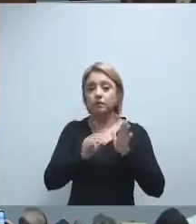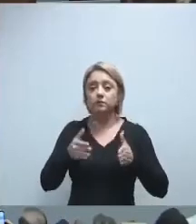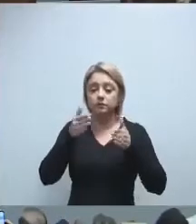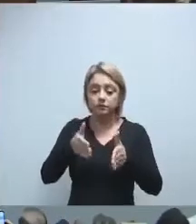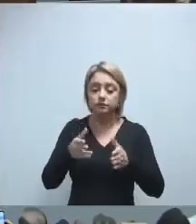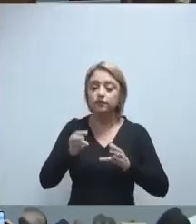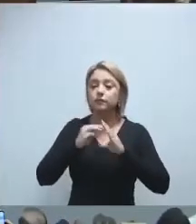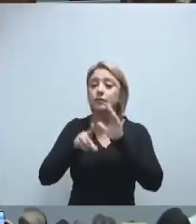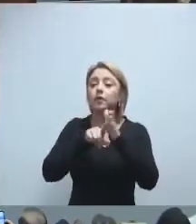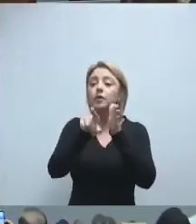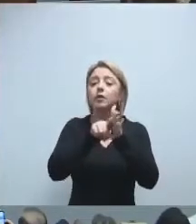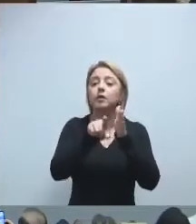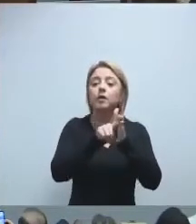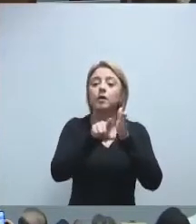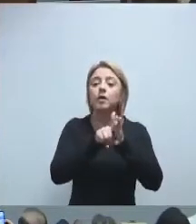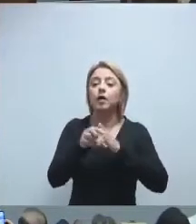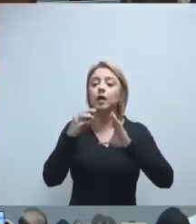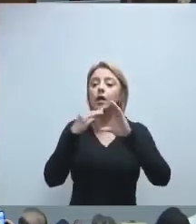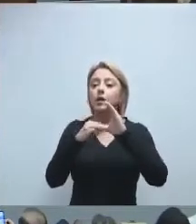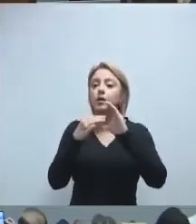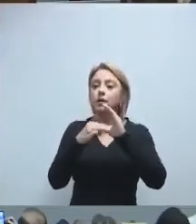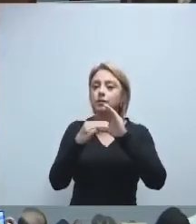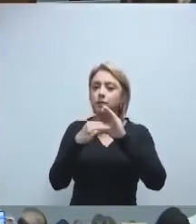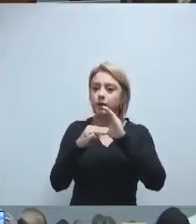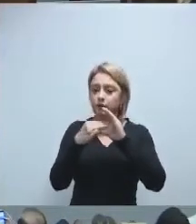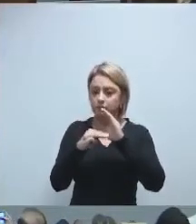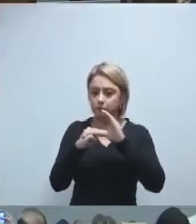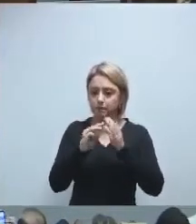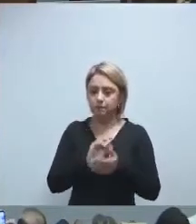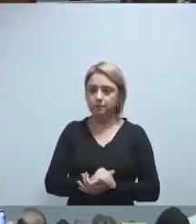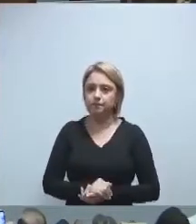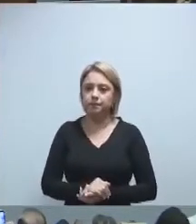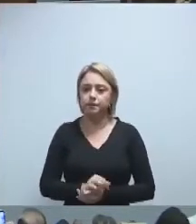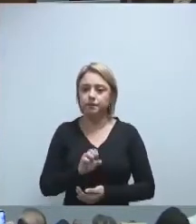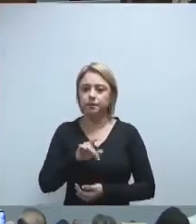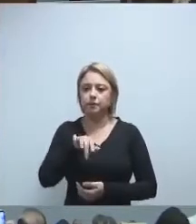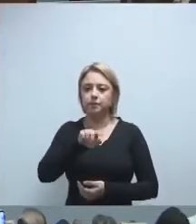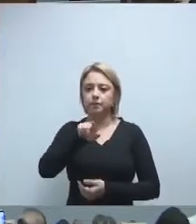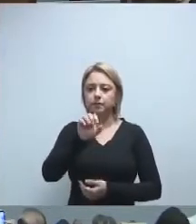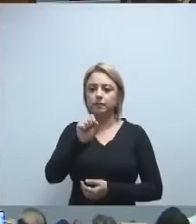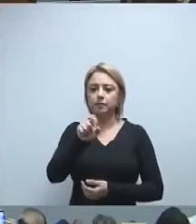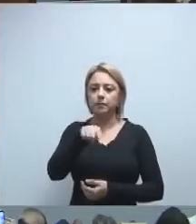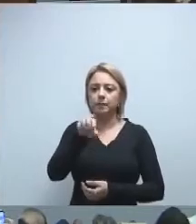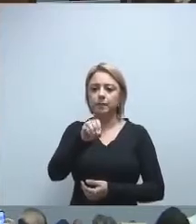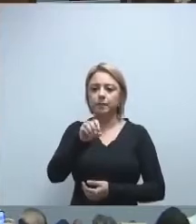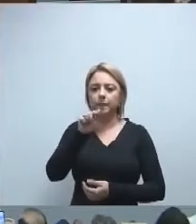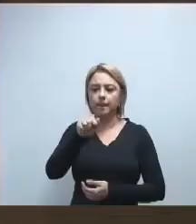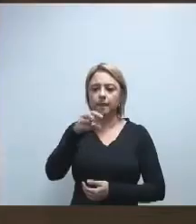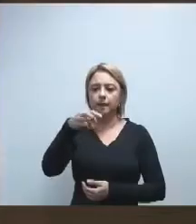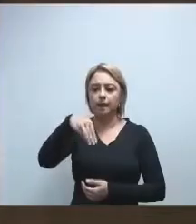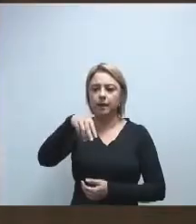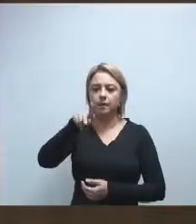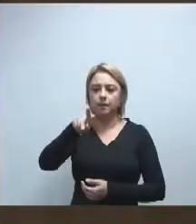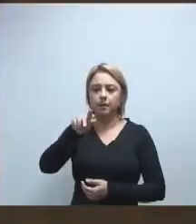envio de perguntas para o email copla mami a roupa cnmp ponto